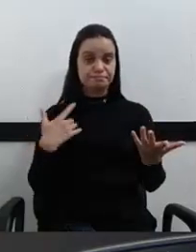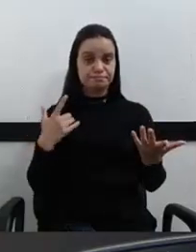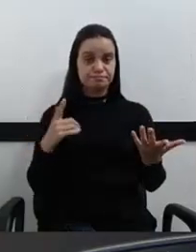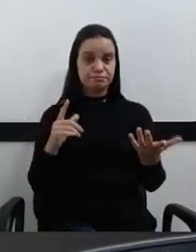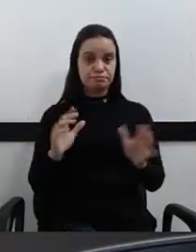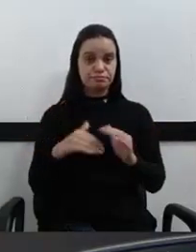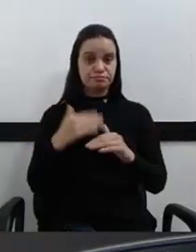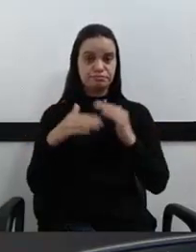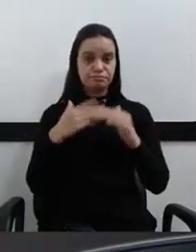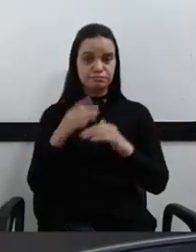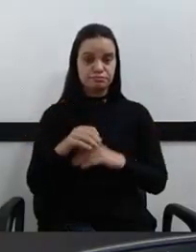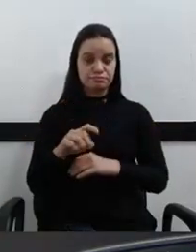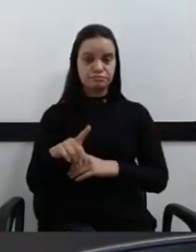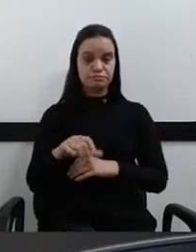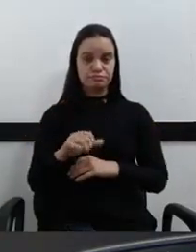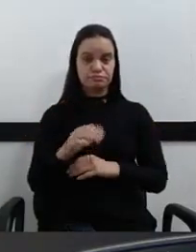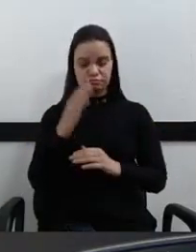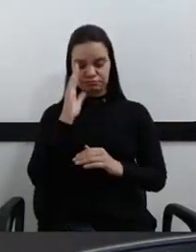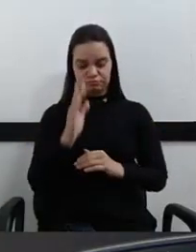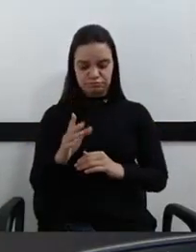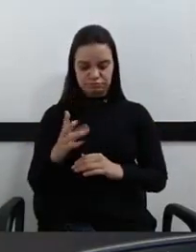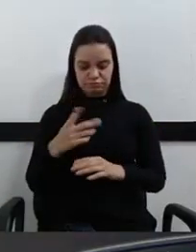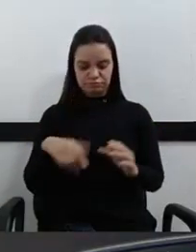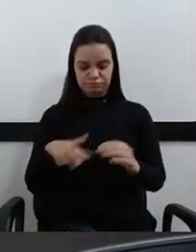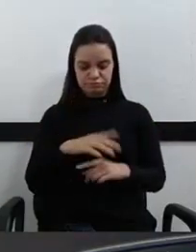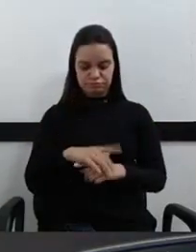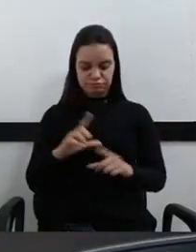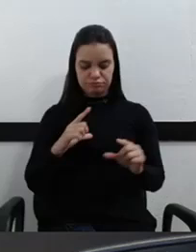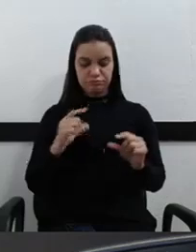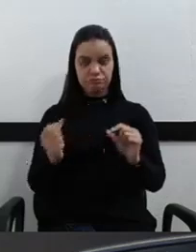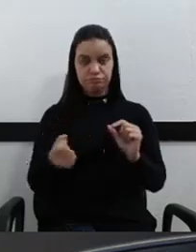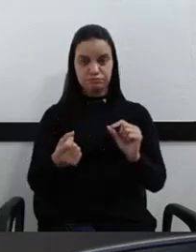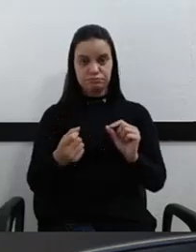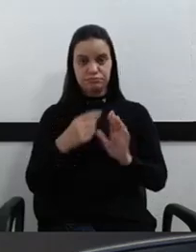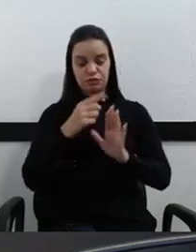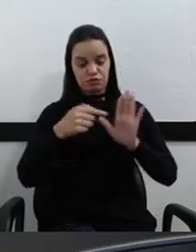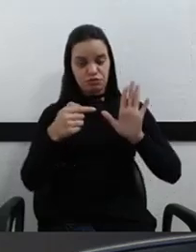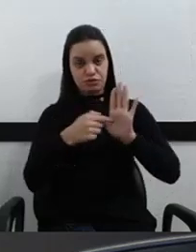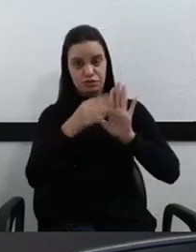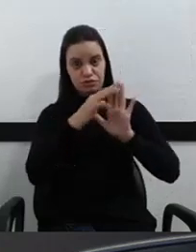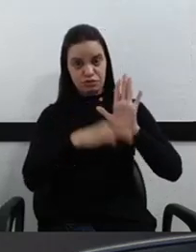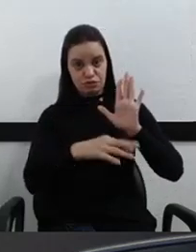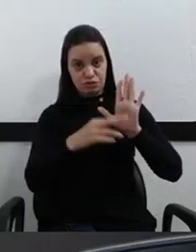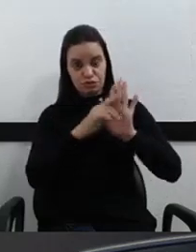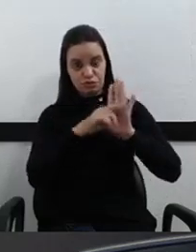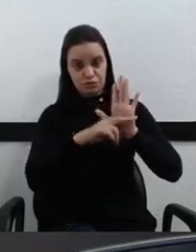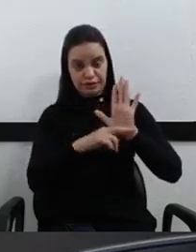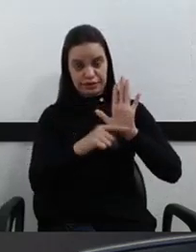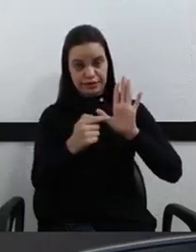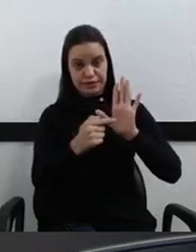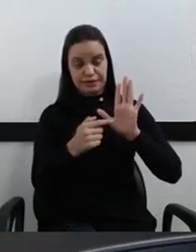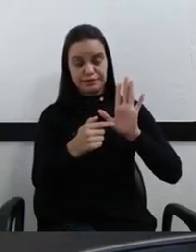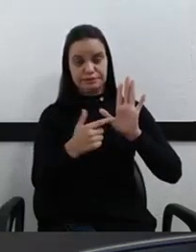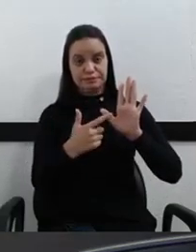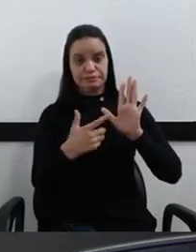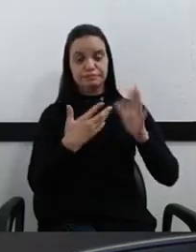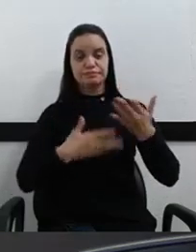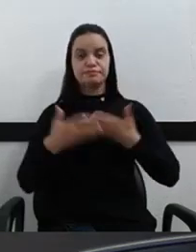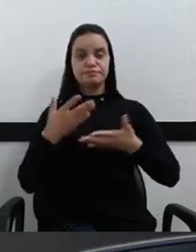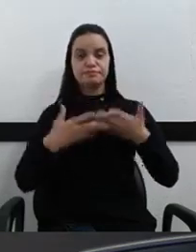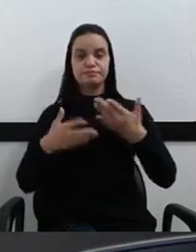de suplência, de rigor a fixação da ordem das demais inscritas a teor da regra esculpida no parágrafo 2º do artigo 4º da deliberação em comento. Da